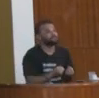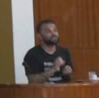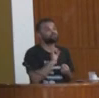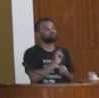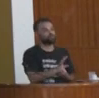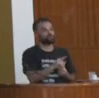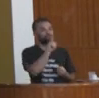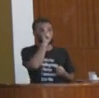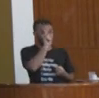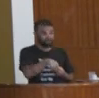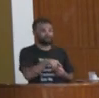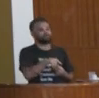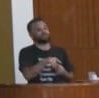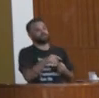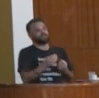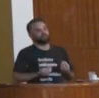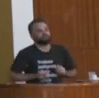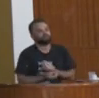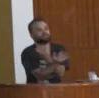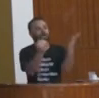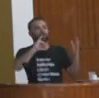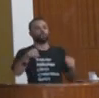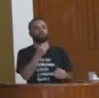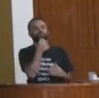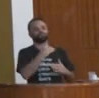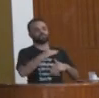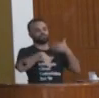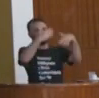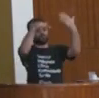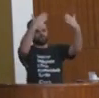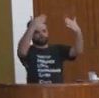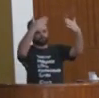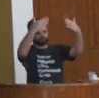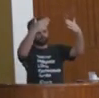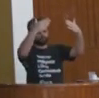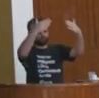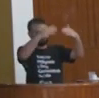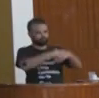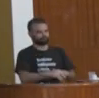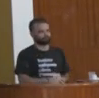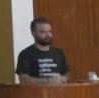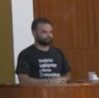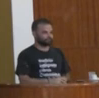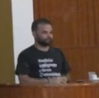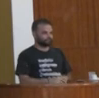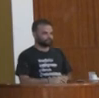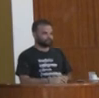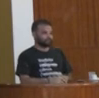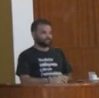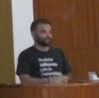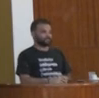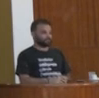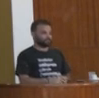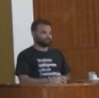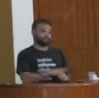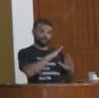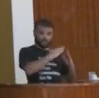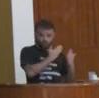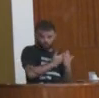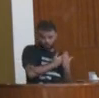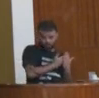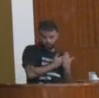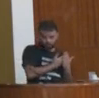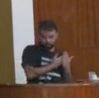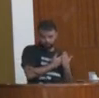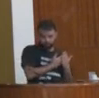a ela a oportunidade de se desenvolver no nível máximo que ela pode, tanto dentro da escola,